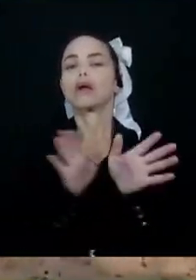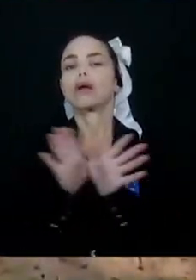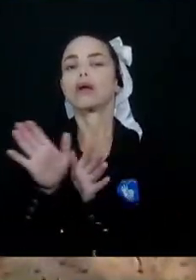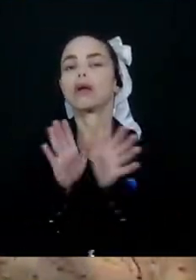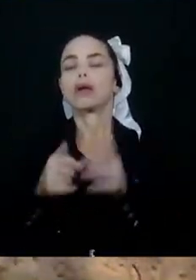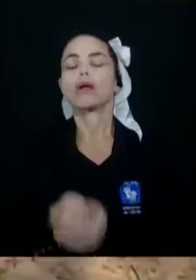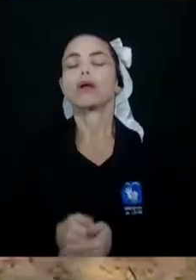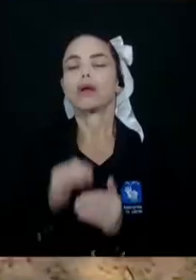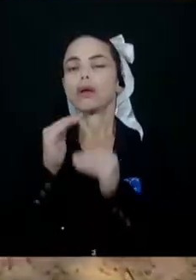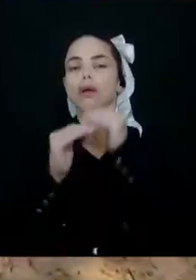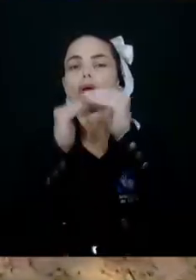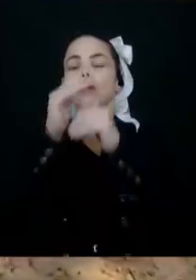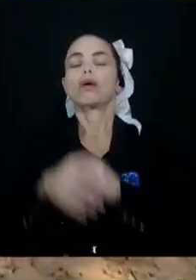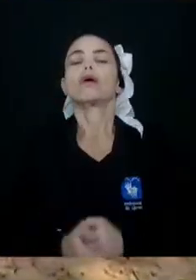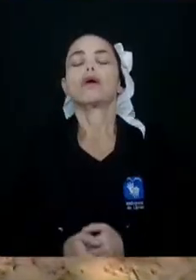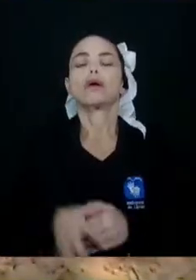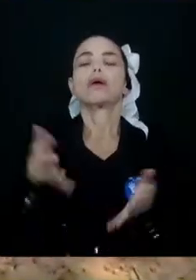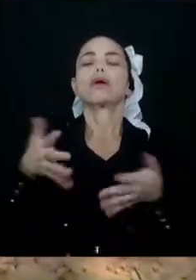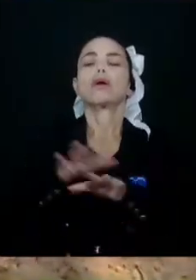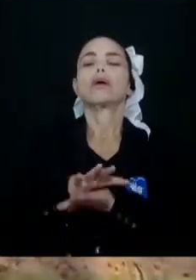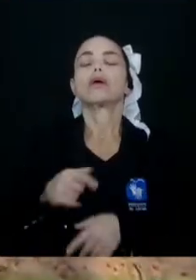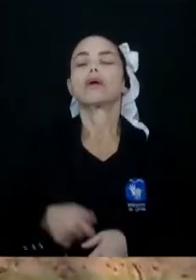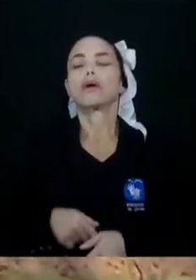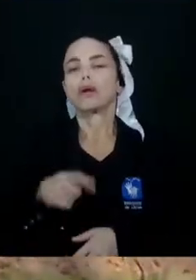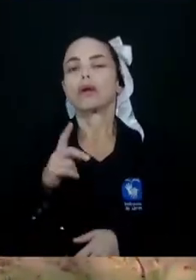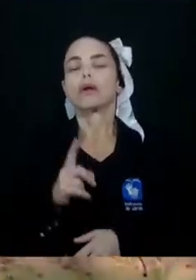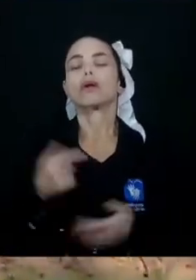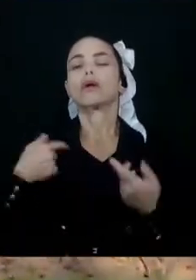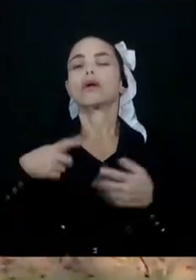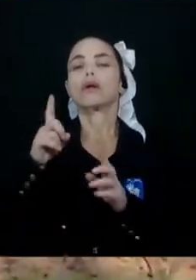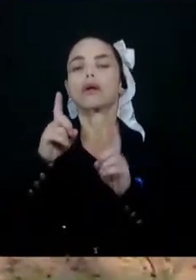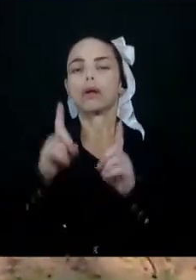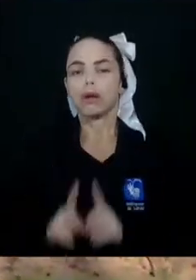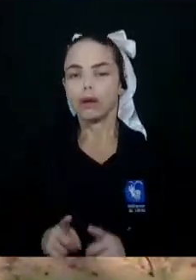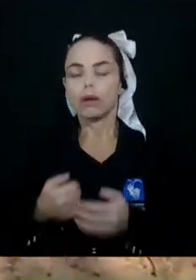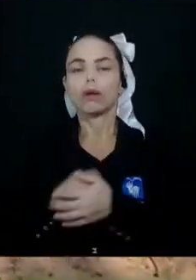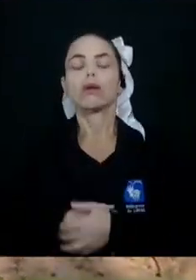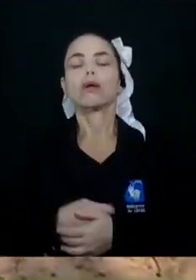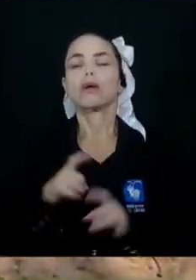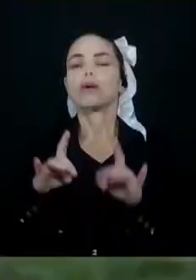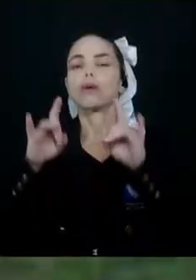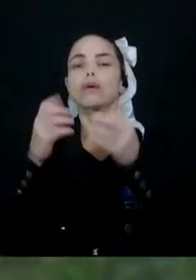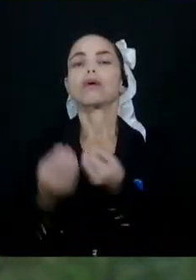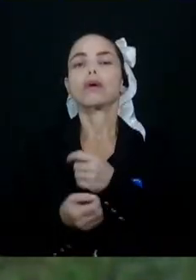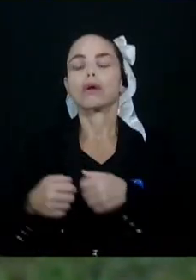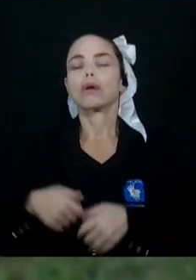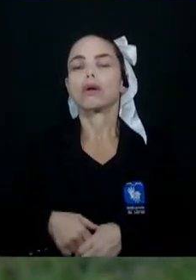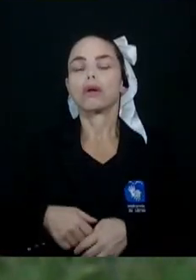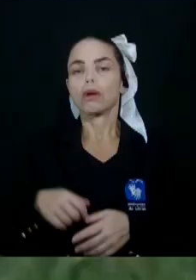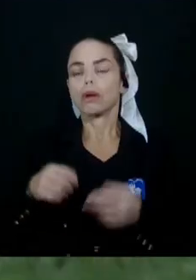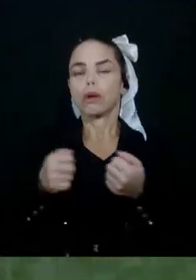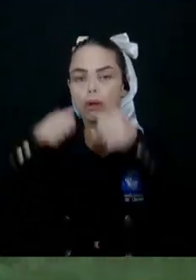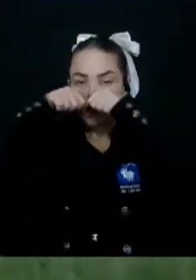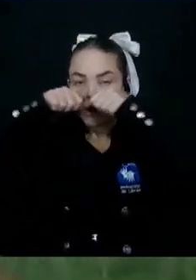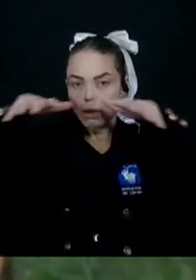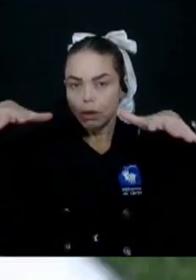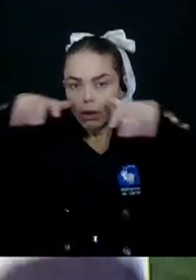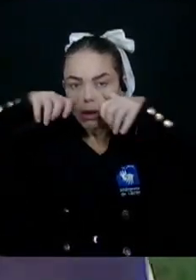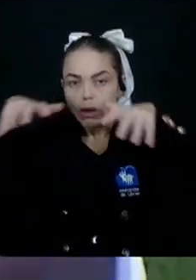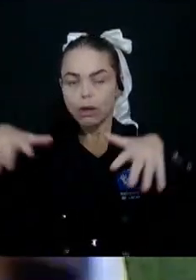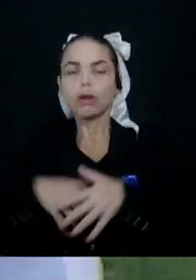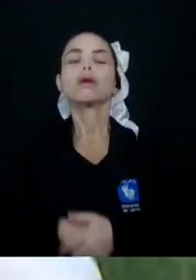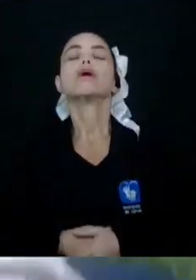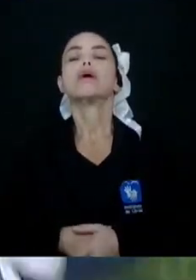desenvolvimento integral de crianças portadoras de necessidades especiais com transtorno do espectro autista, síndrome de